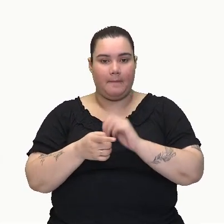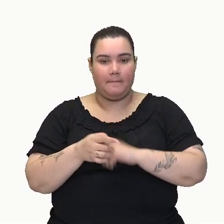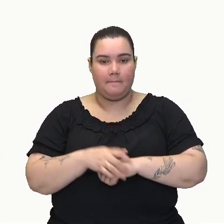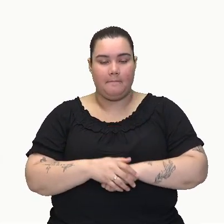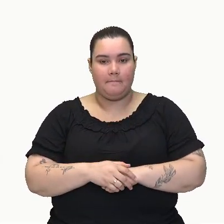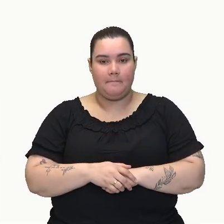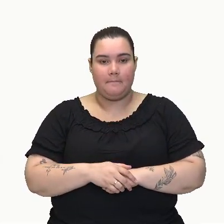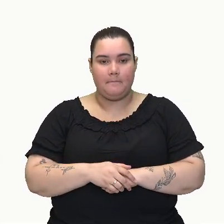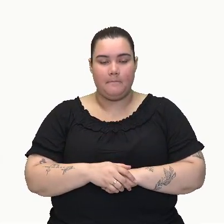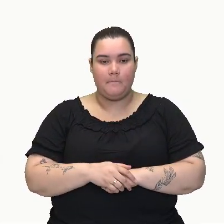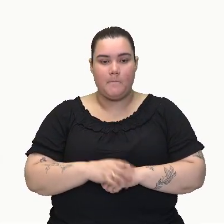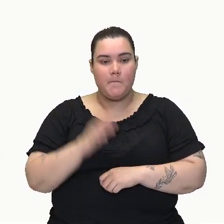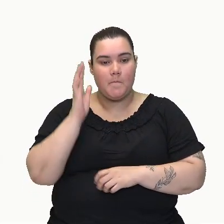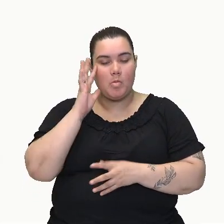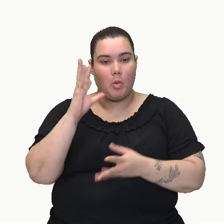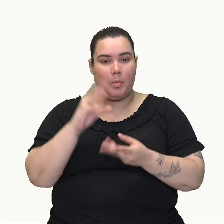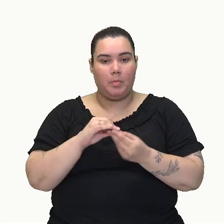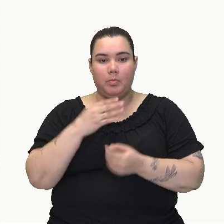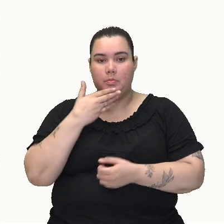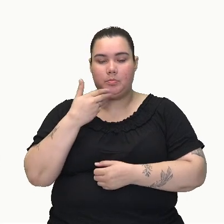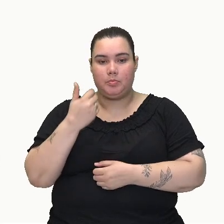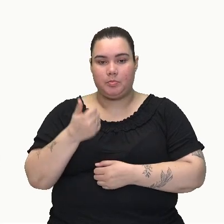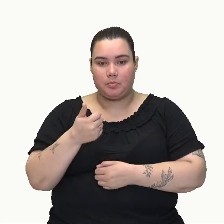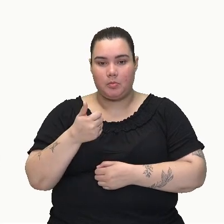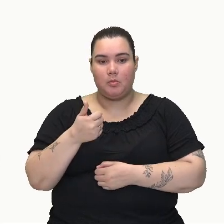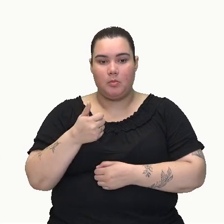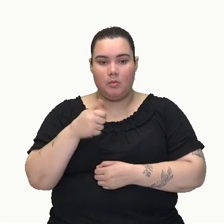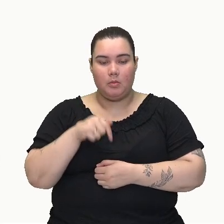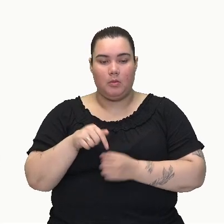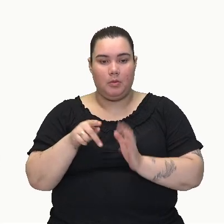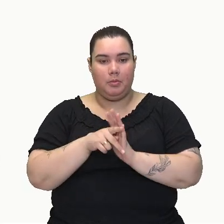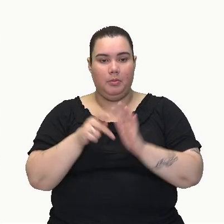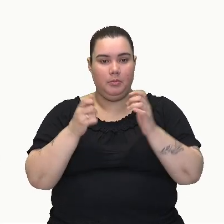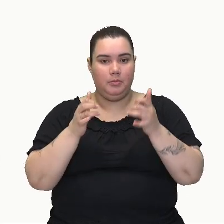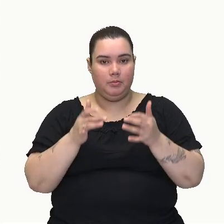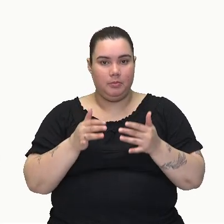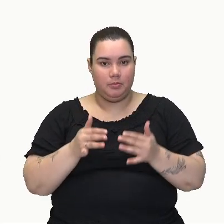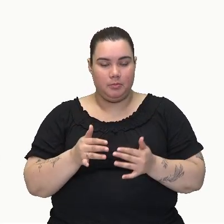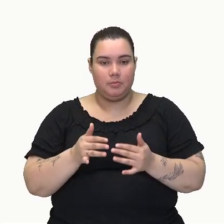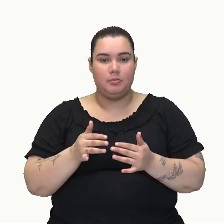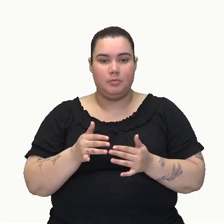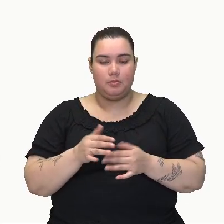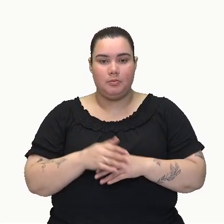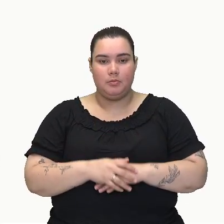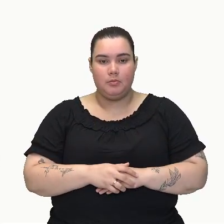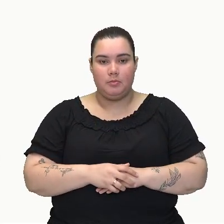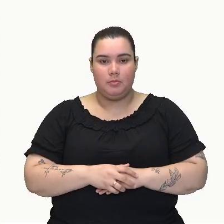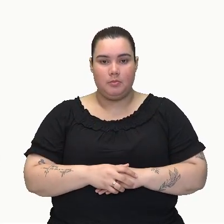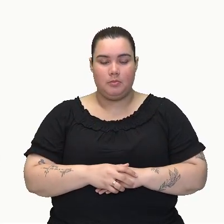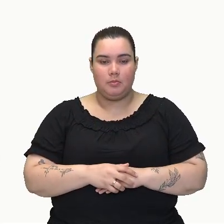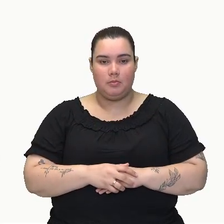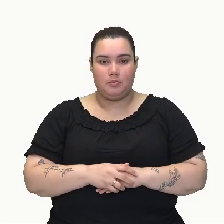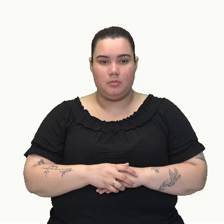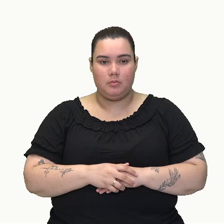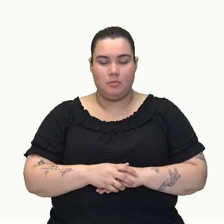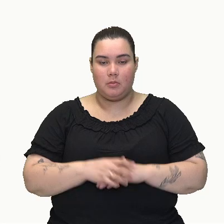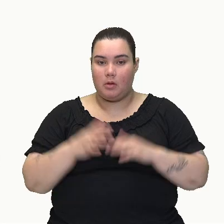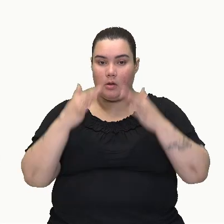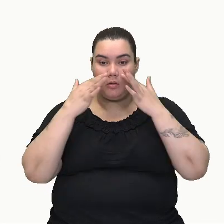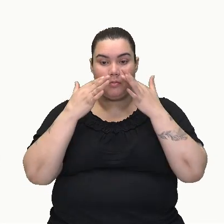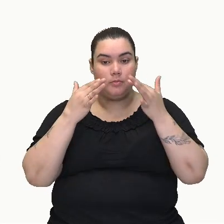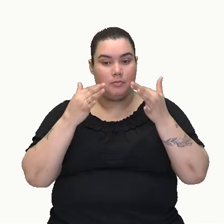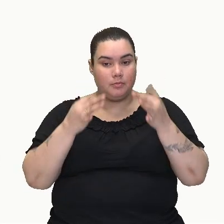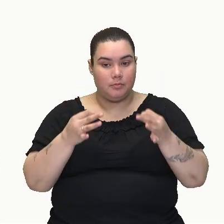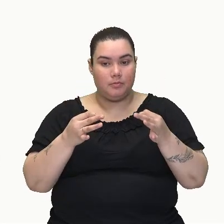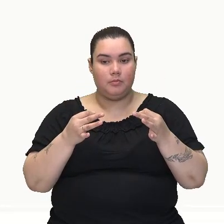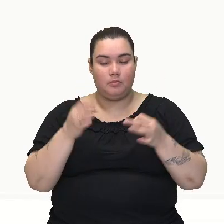para a gente entender melhor toda essa definição que nós trouxemos até agora, tá? Então, presta bastante atenção,